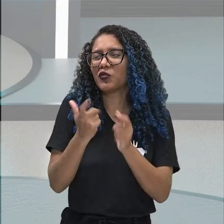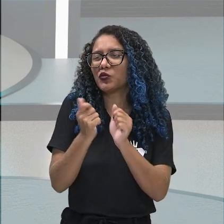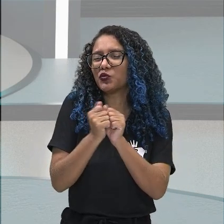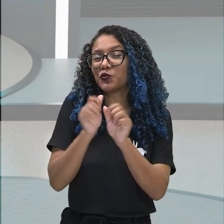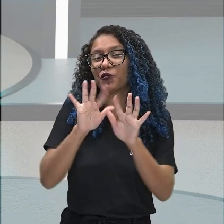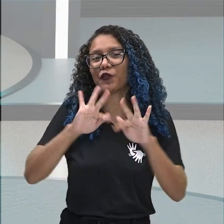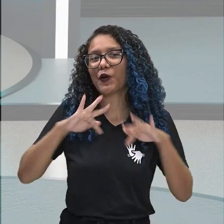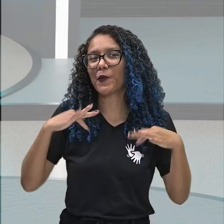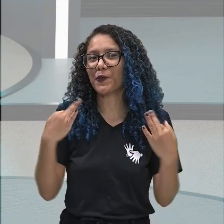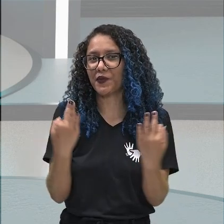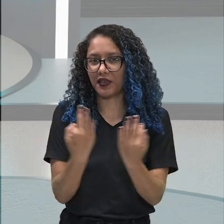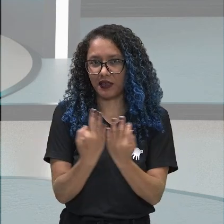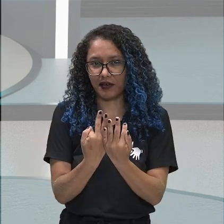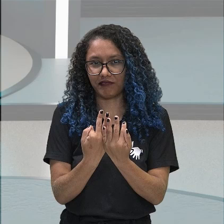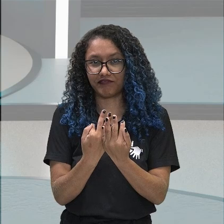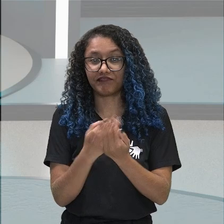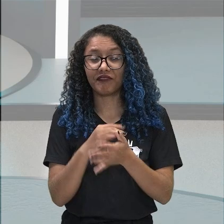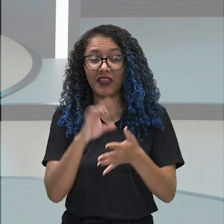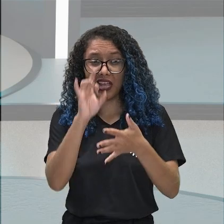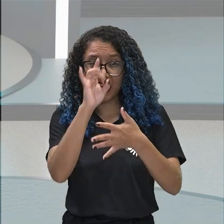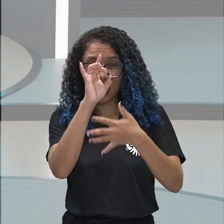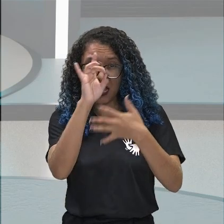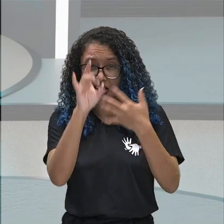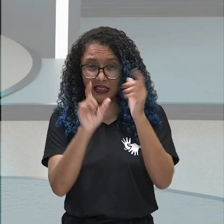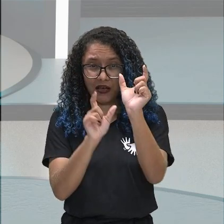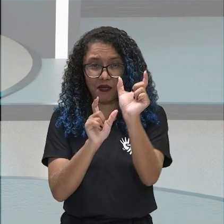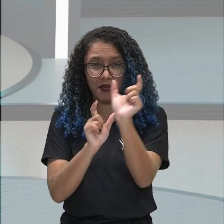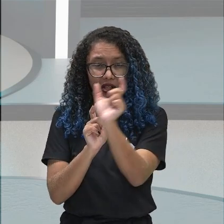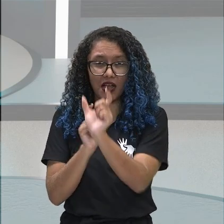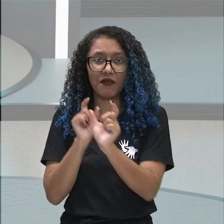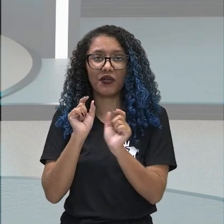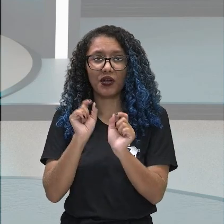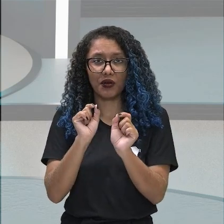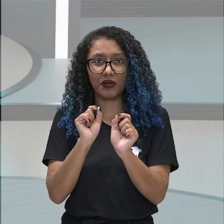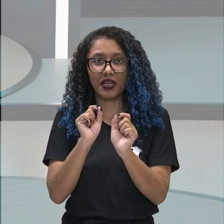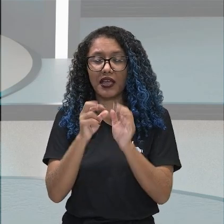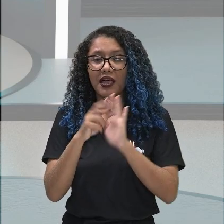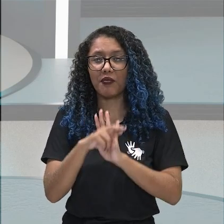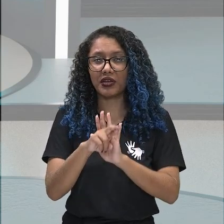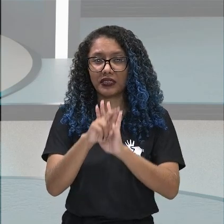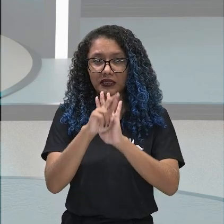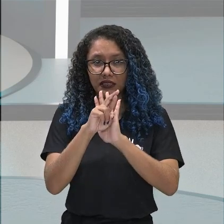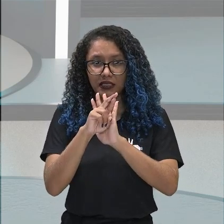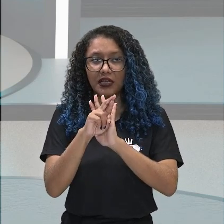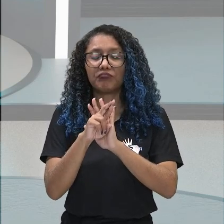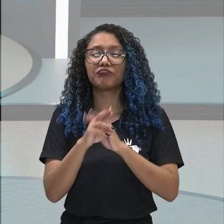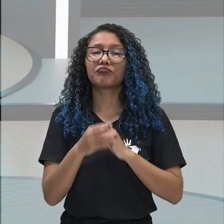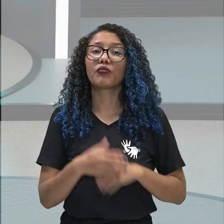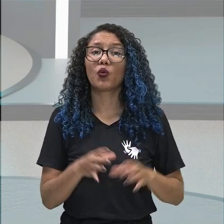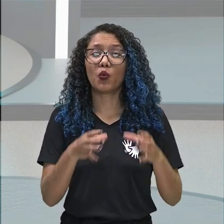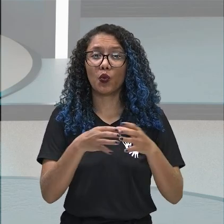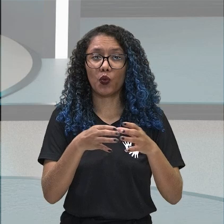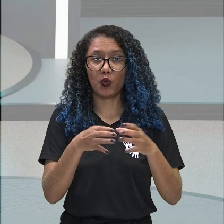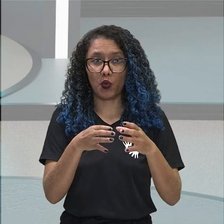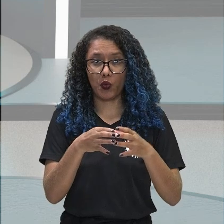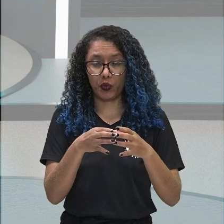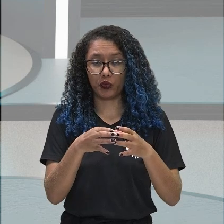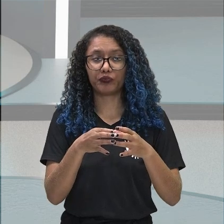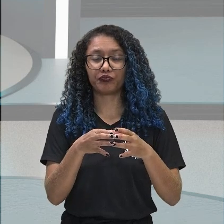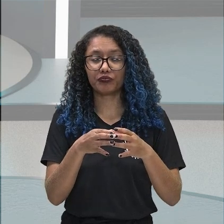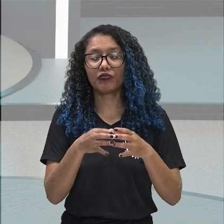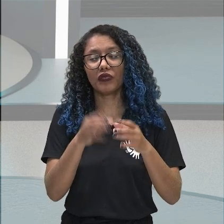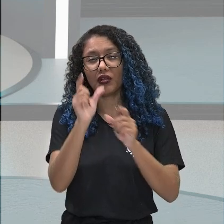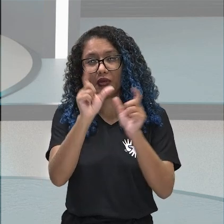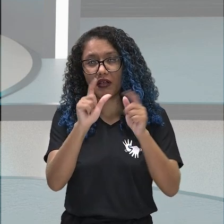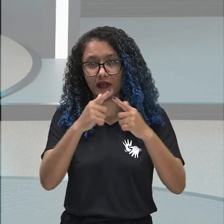Cada palavrinha dessa é uma classe, né, gramatical. E aí nós vamos falar de